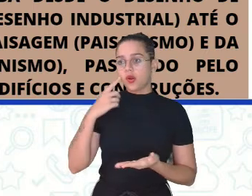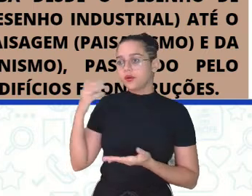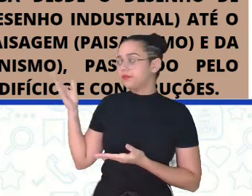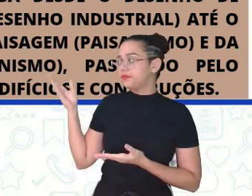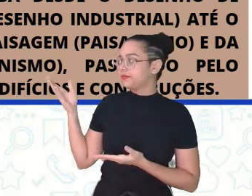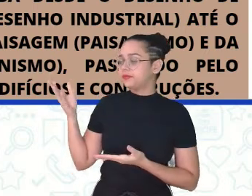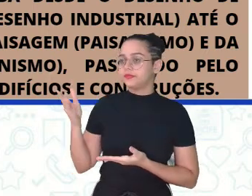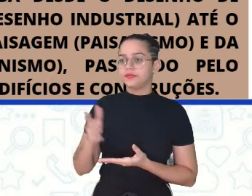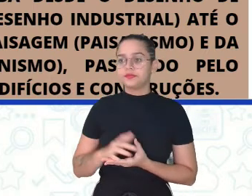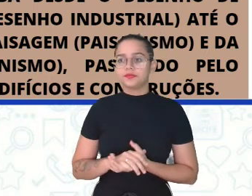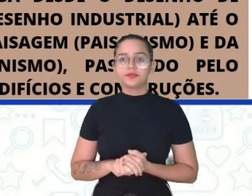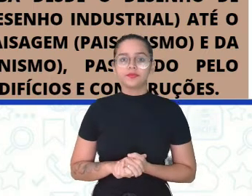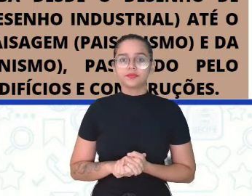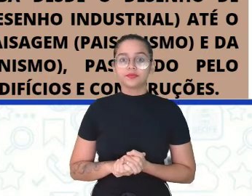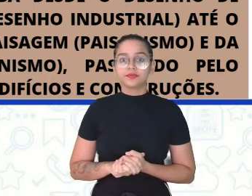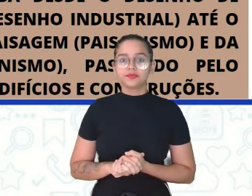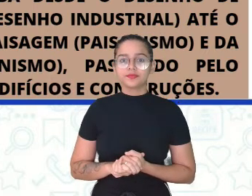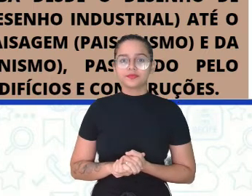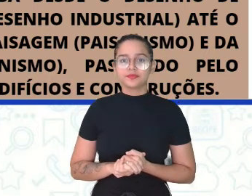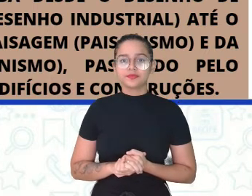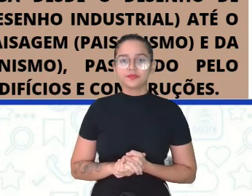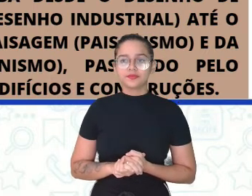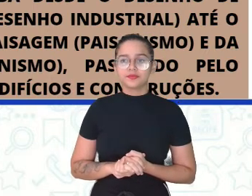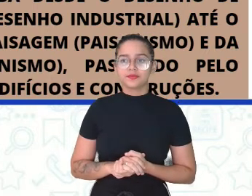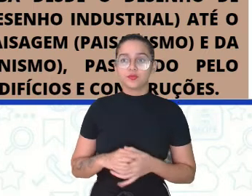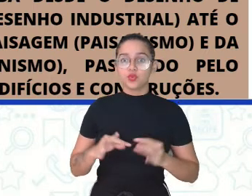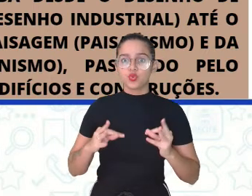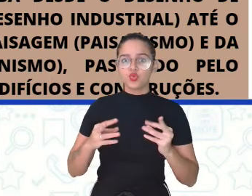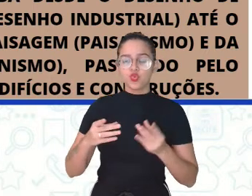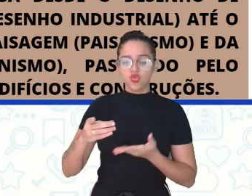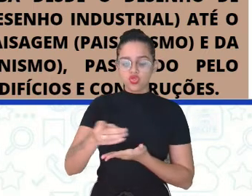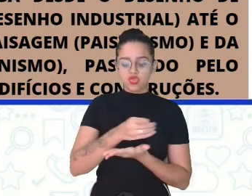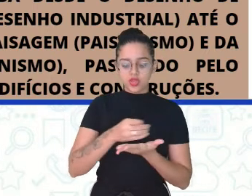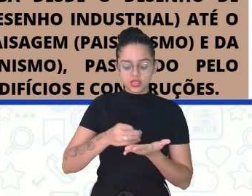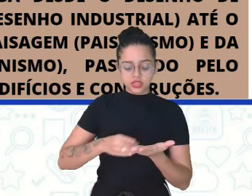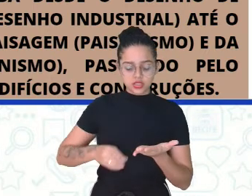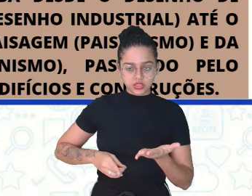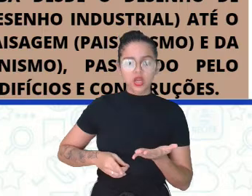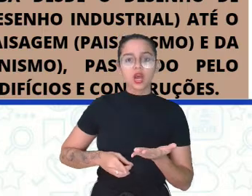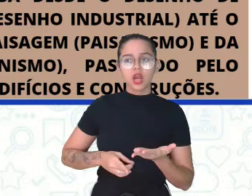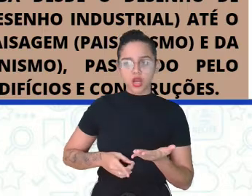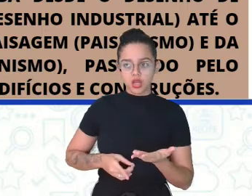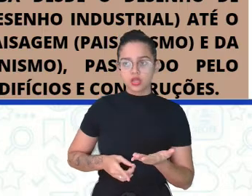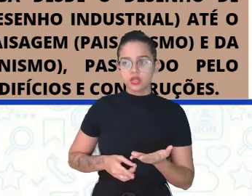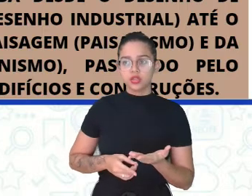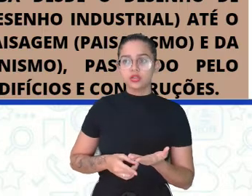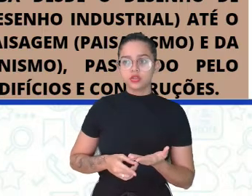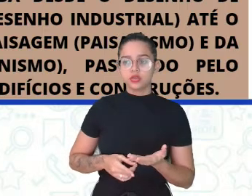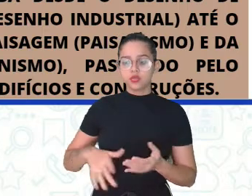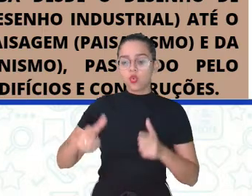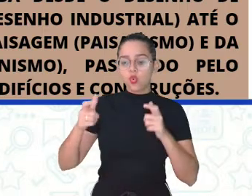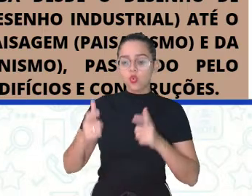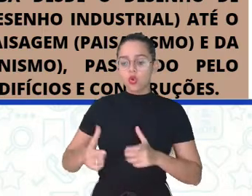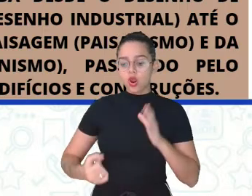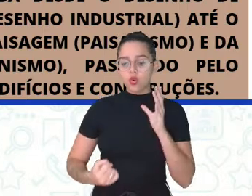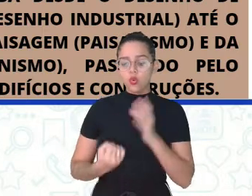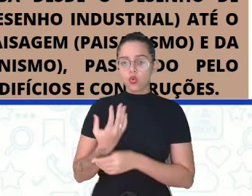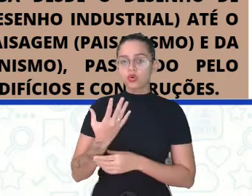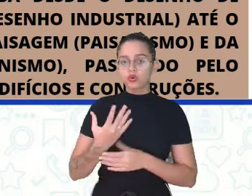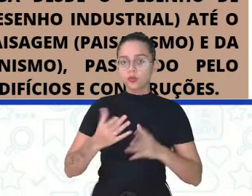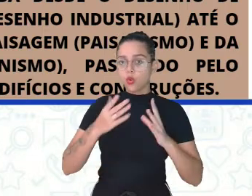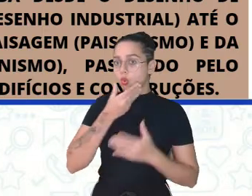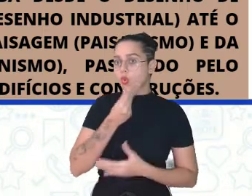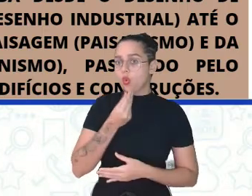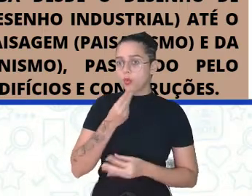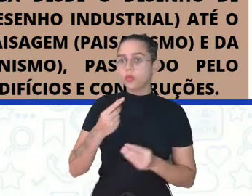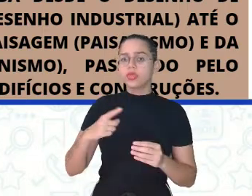contextualizar melhor. Olha aí, ó. É todo o design do ambiente construído pelo homem, o que engloba desde